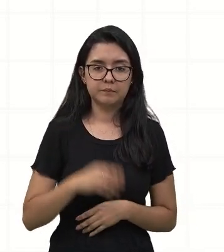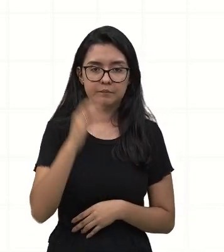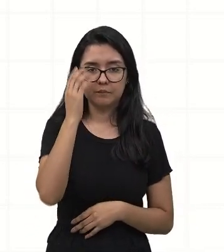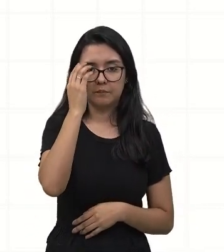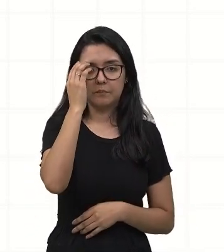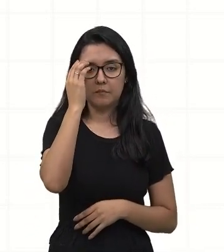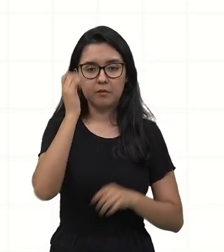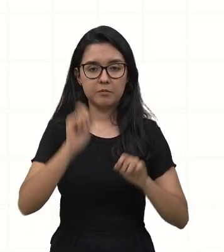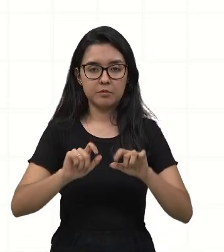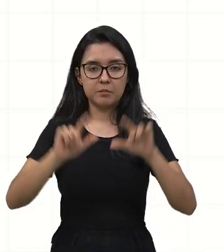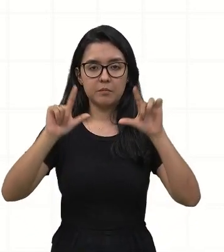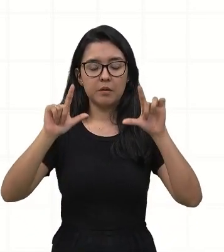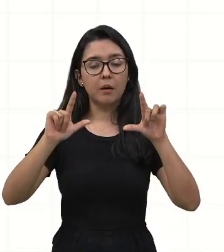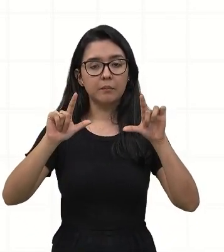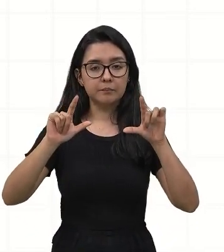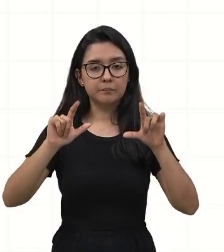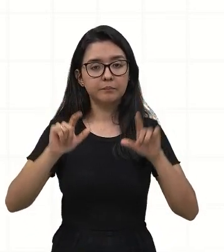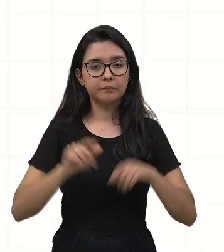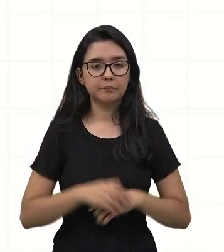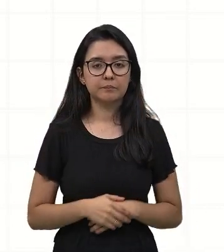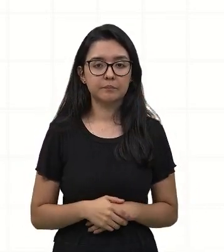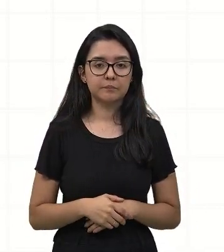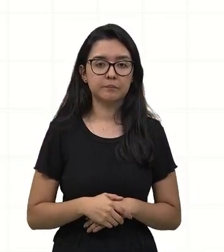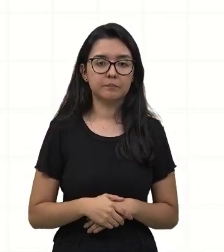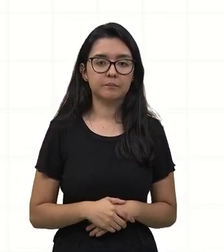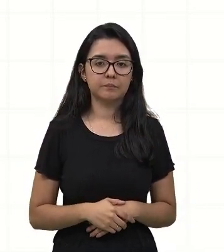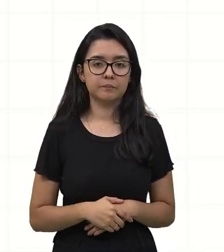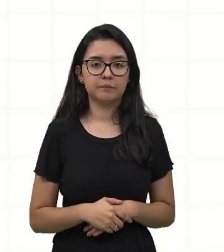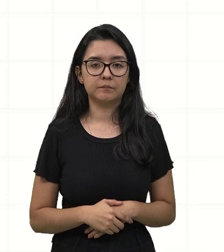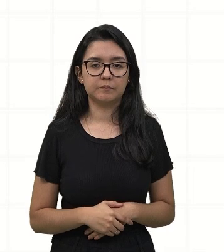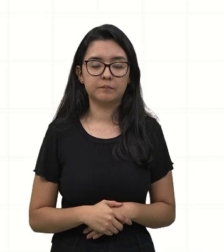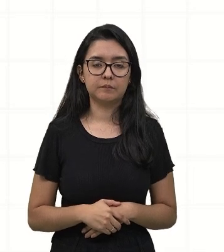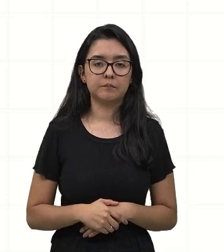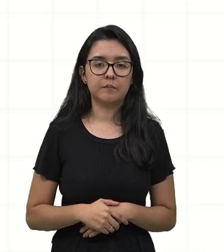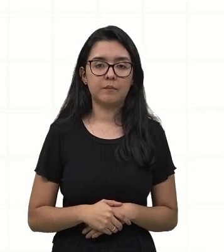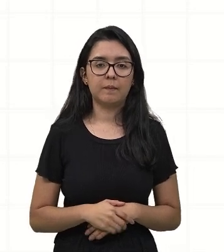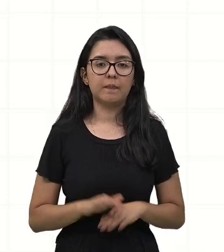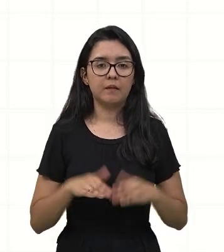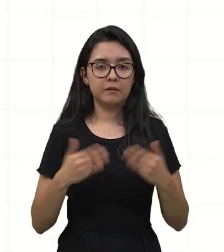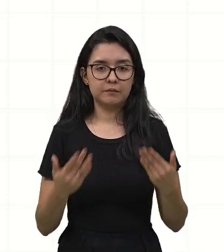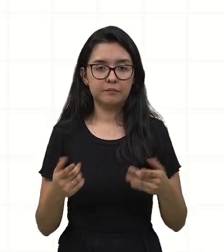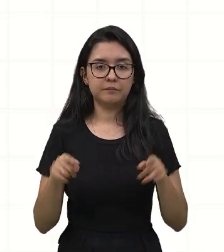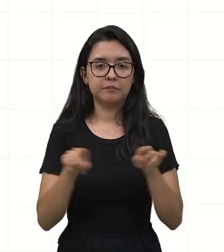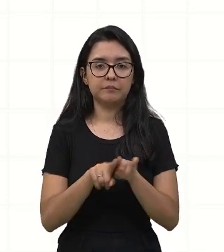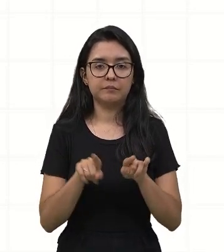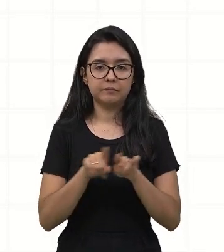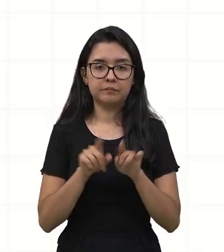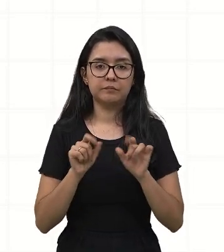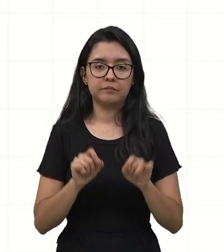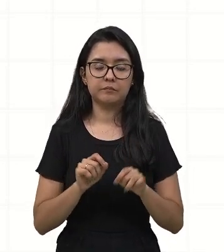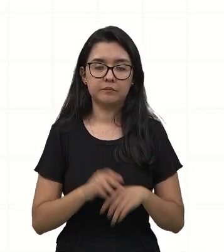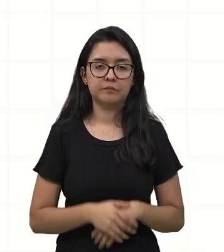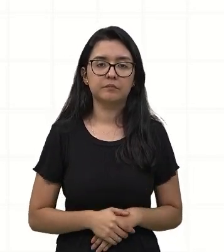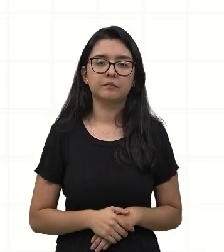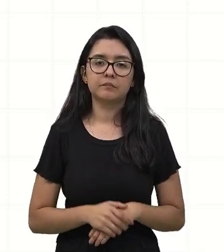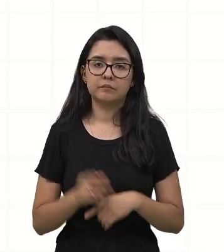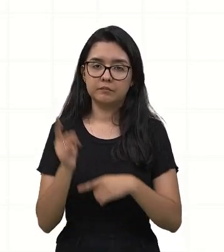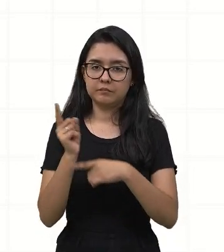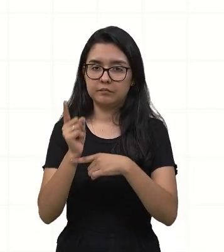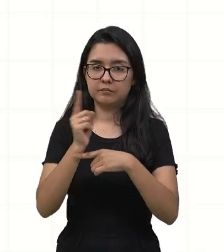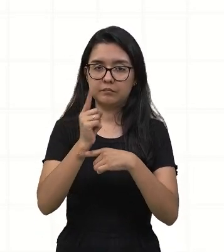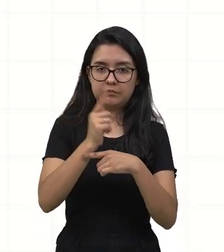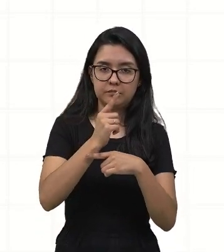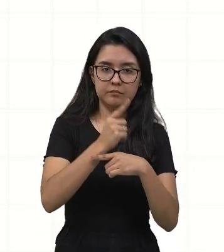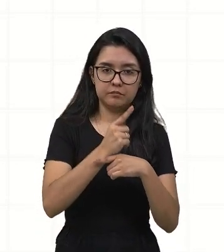ó. Vamos lá. No sentido, ó, estamos considerando o sentido anti-horário, tá bom? 10, 20, 30, 40, 50,